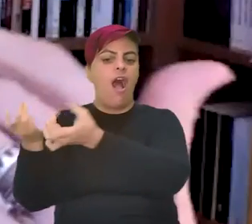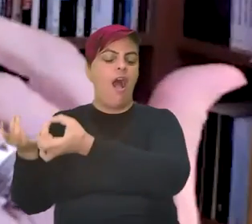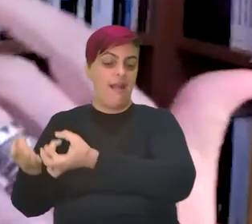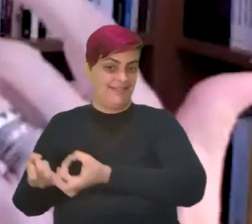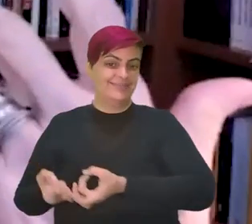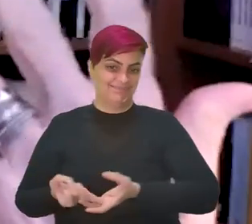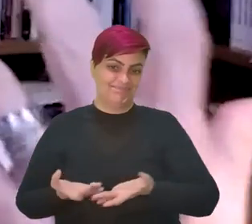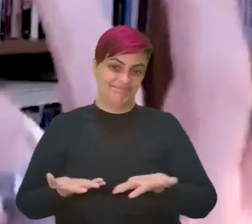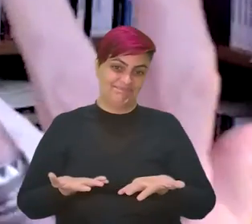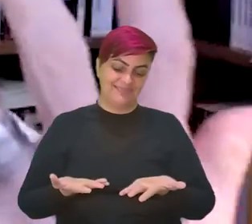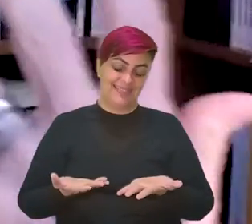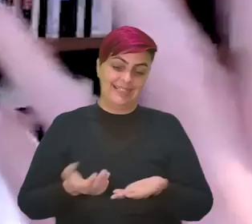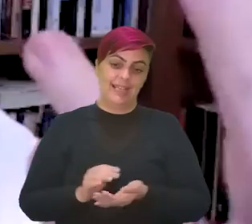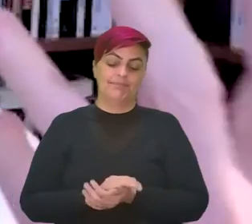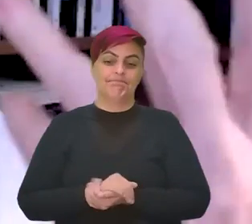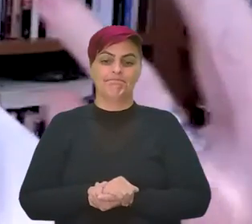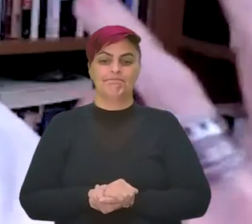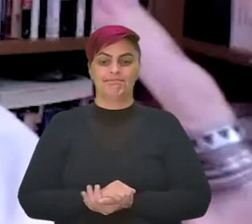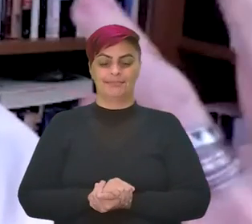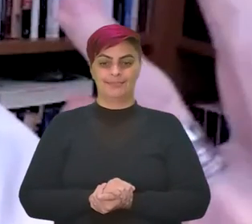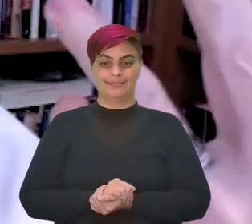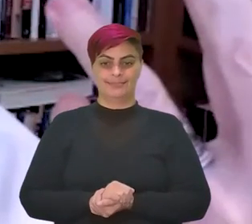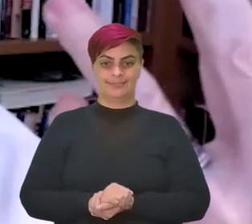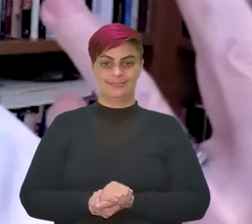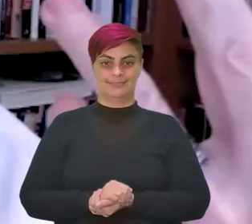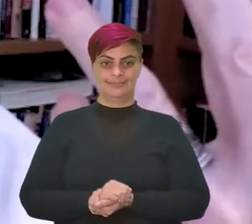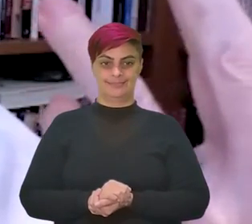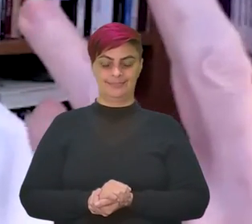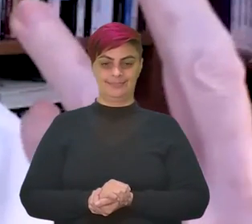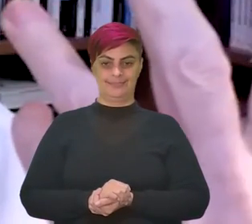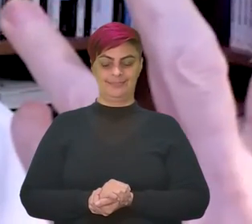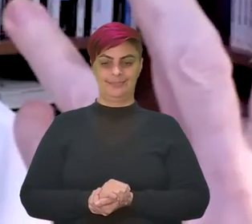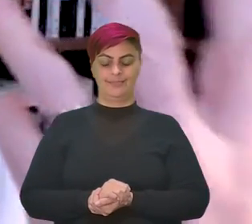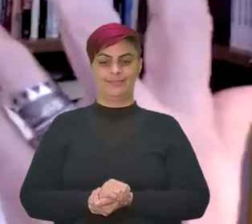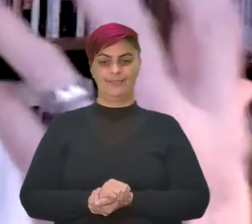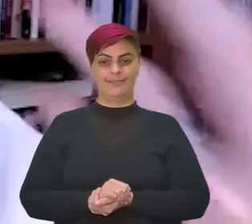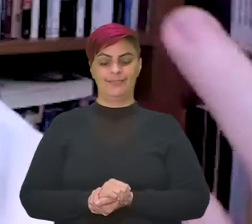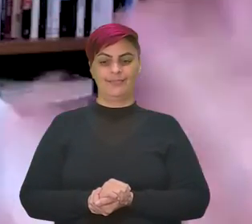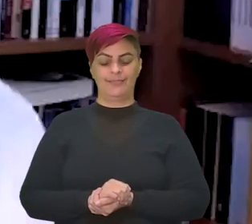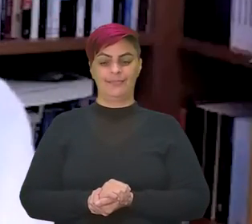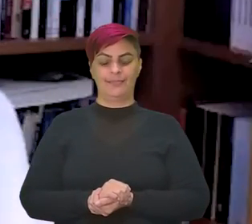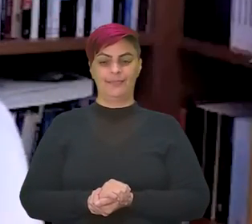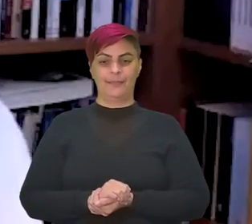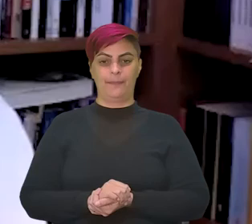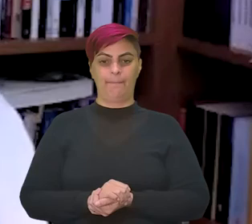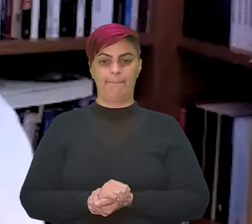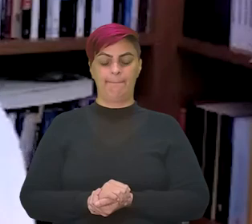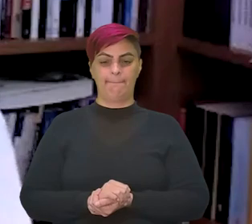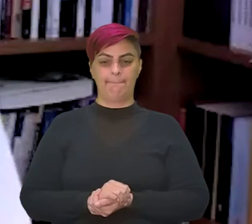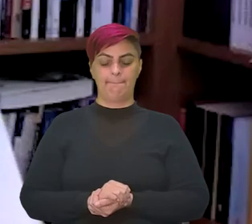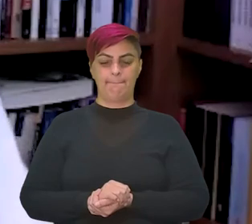procurados ou tenham sido muito procurados nas bibliotecas. Uhum. Tá? A vida, além